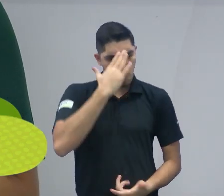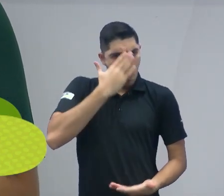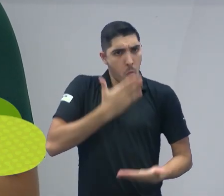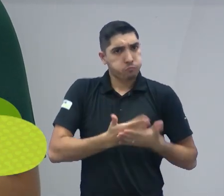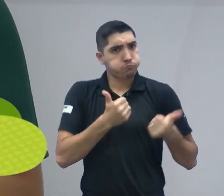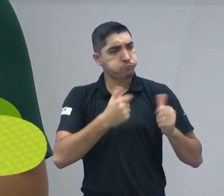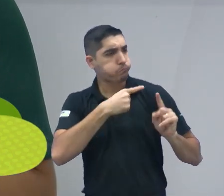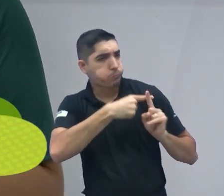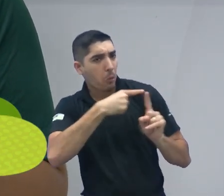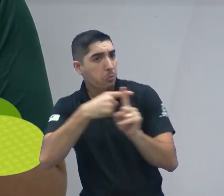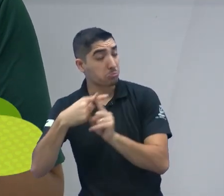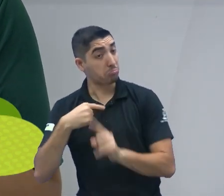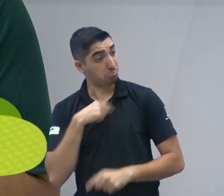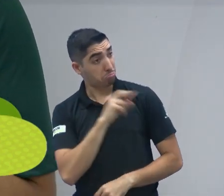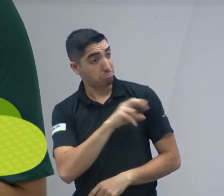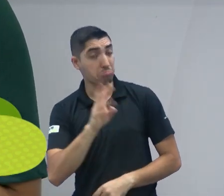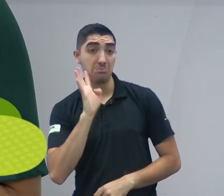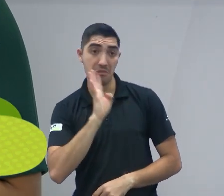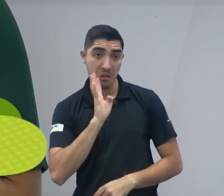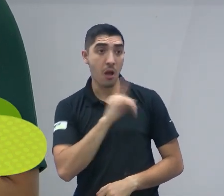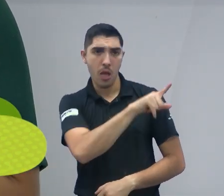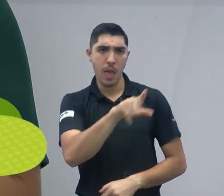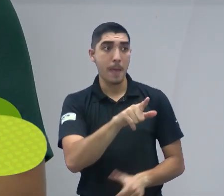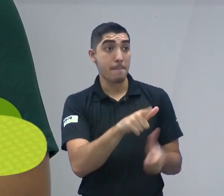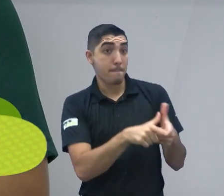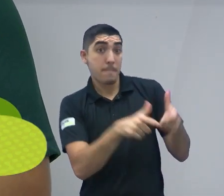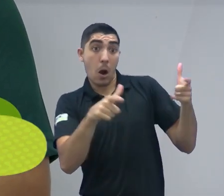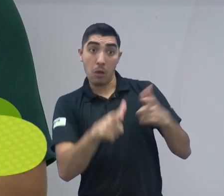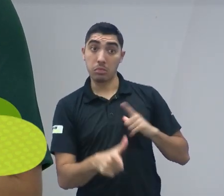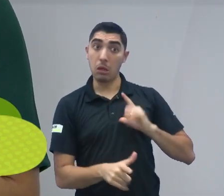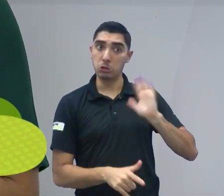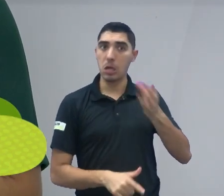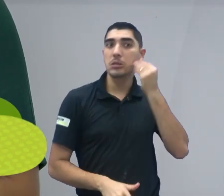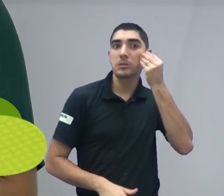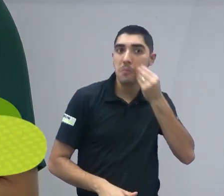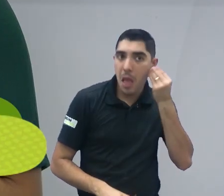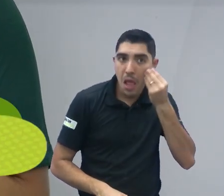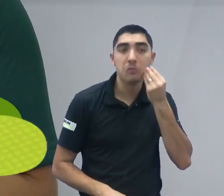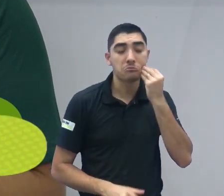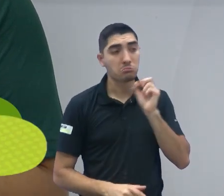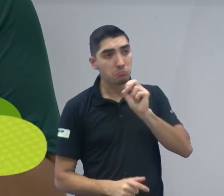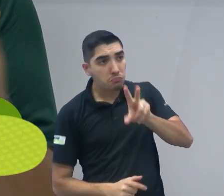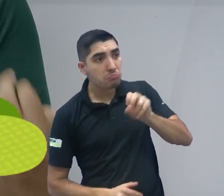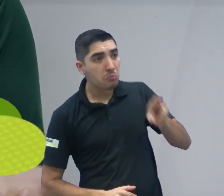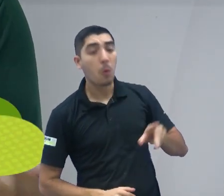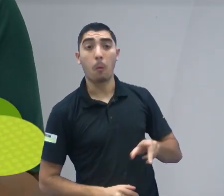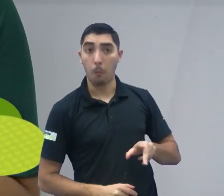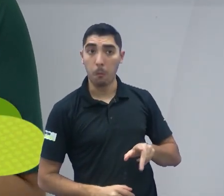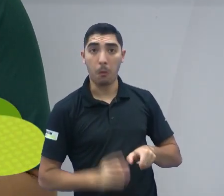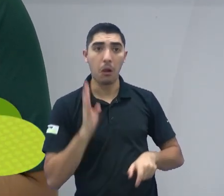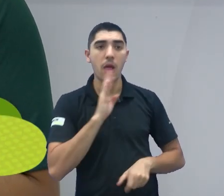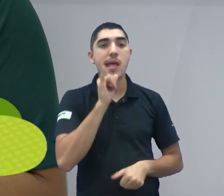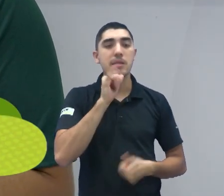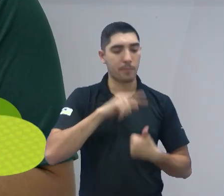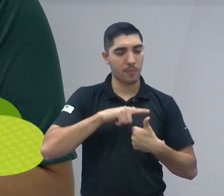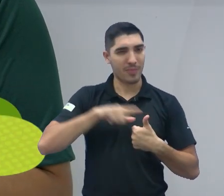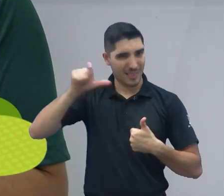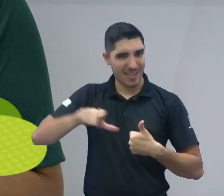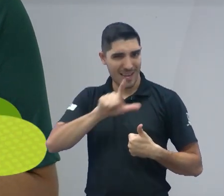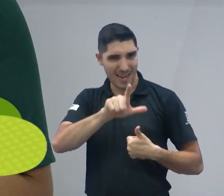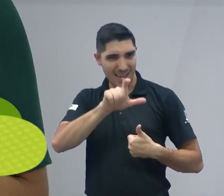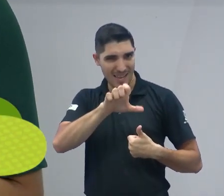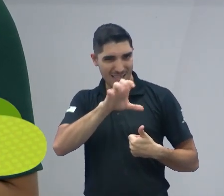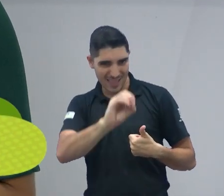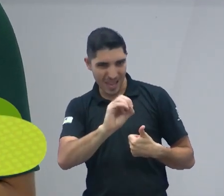com muita experiência, né? O time do São José é um time que aparenta ter uma experiência legal. O Léo Rigo, que a gente teve a oportunidade